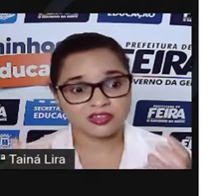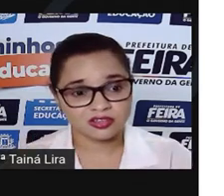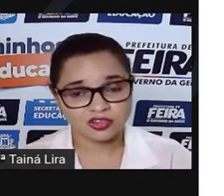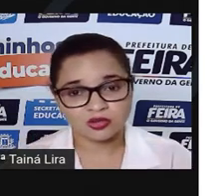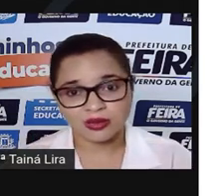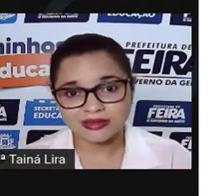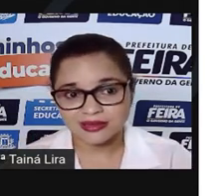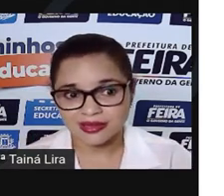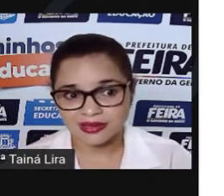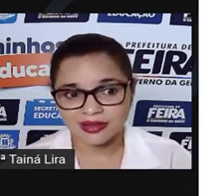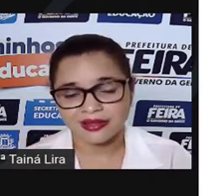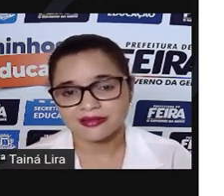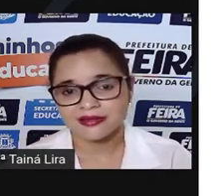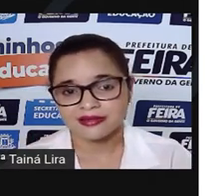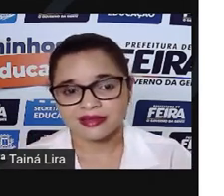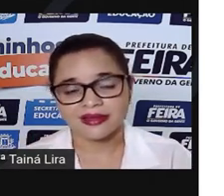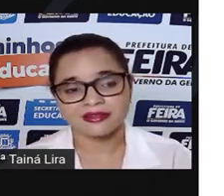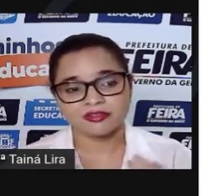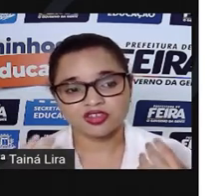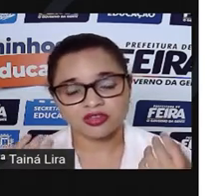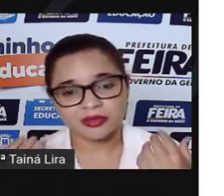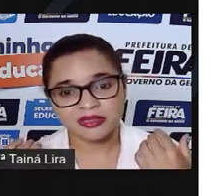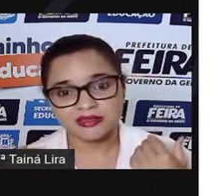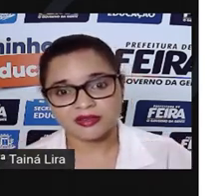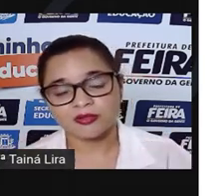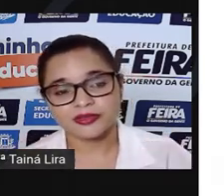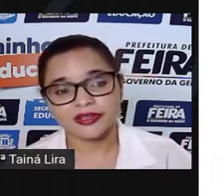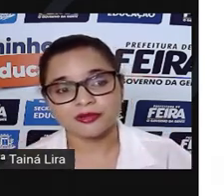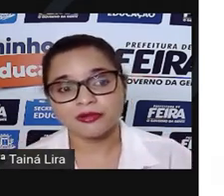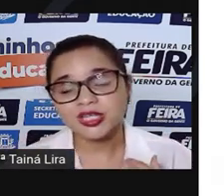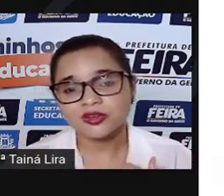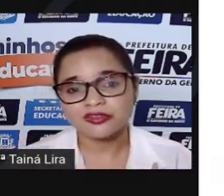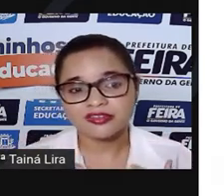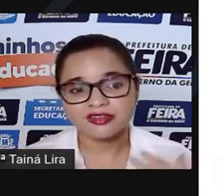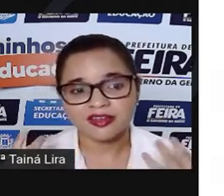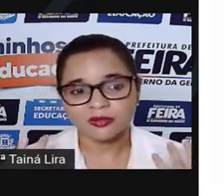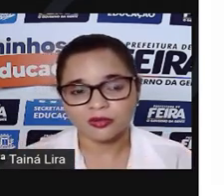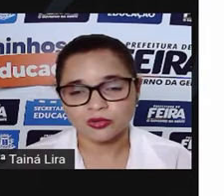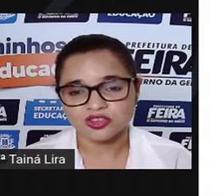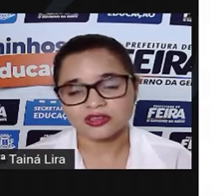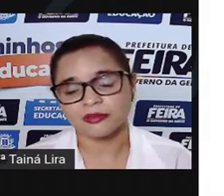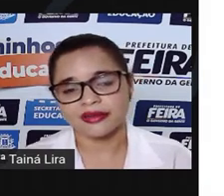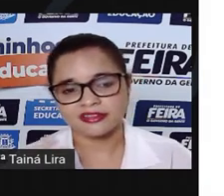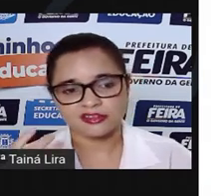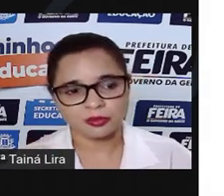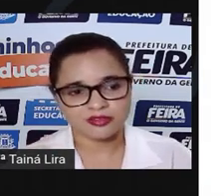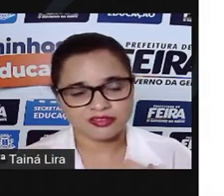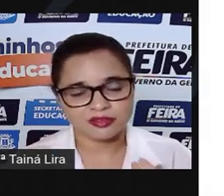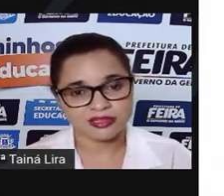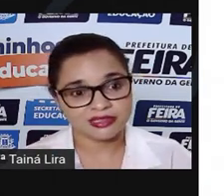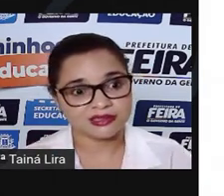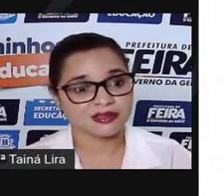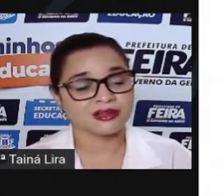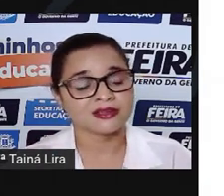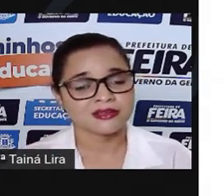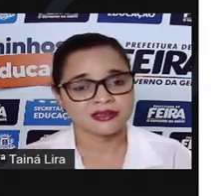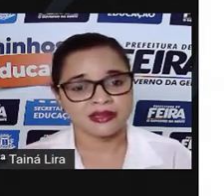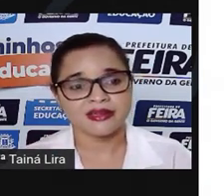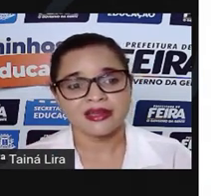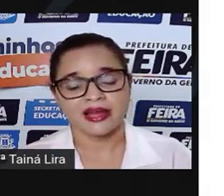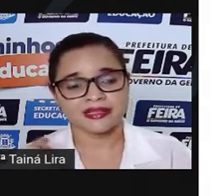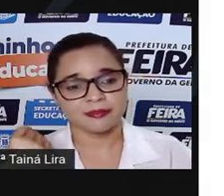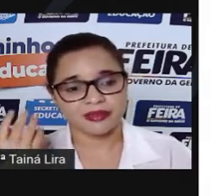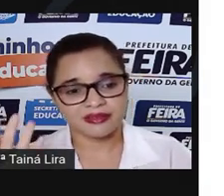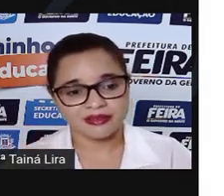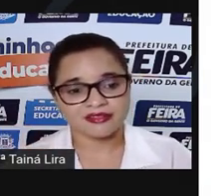estar diante de uma tela, tá? Então, a gente também tem que ter um cuidado com a nossa saúde. Então, essa exposição ali na tela,